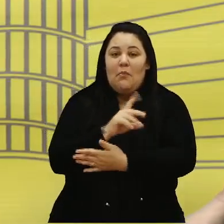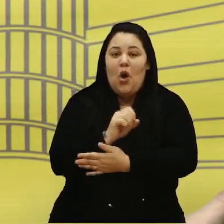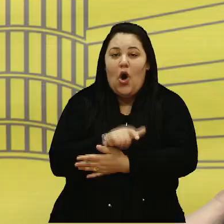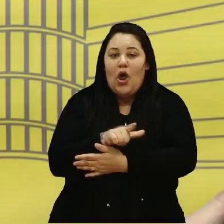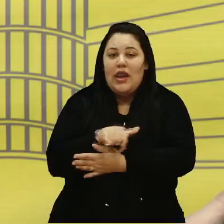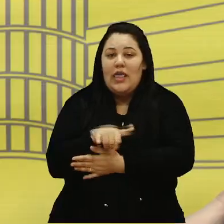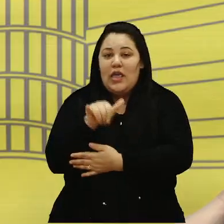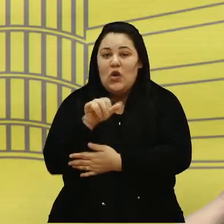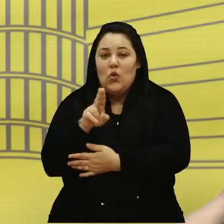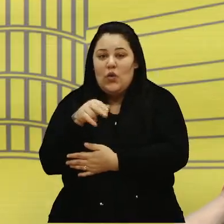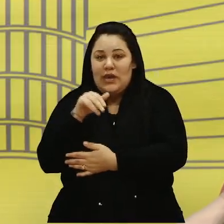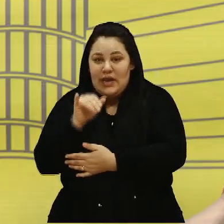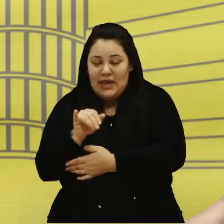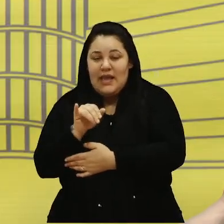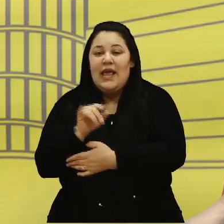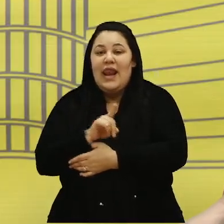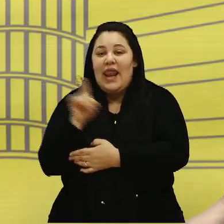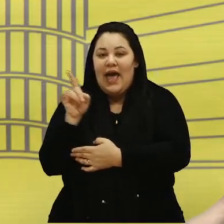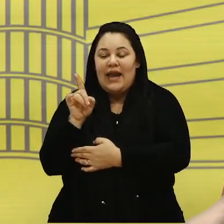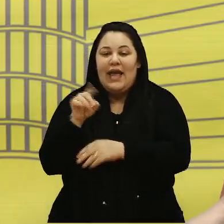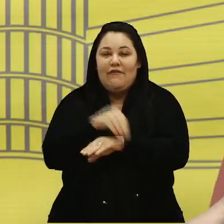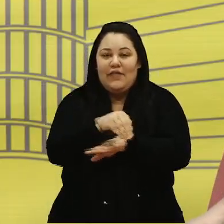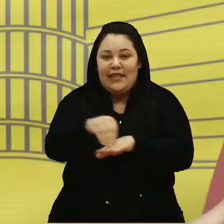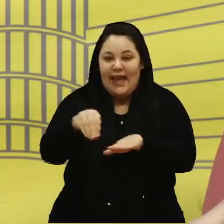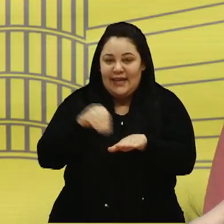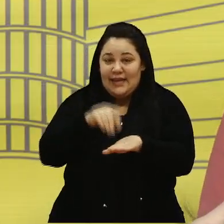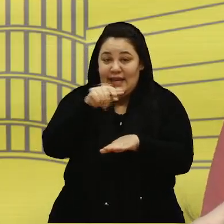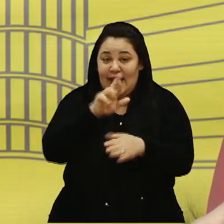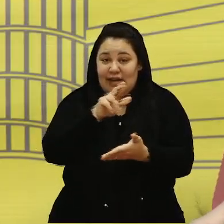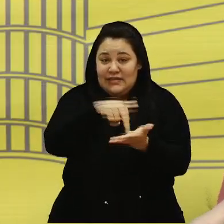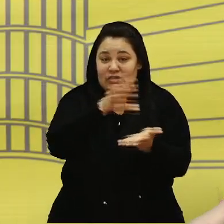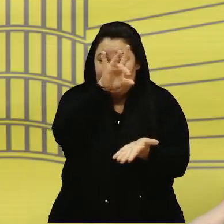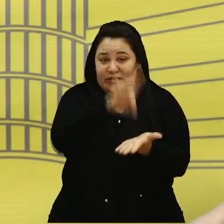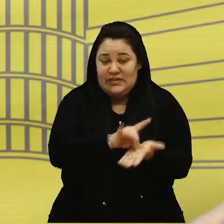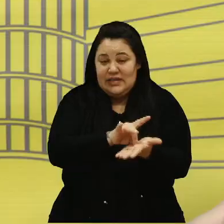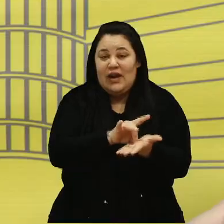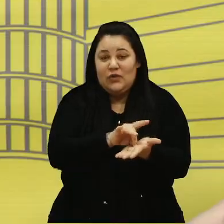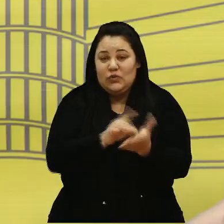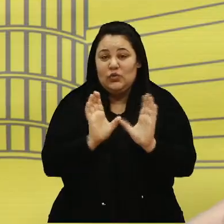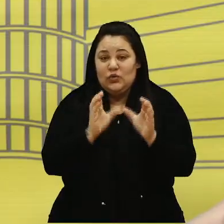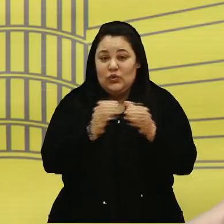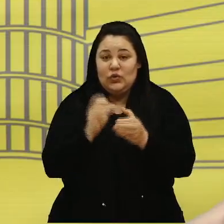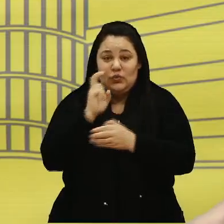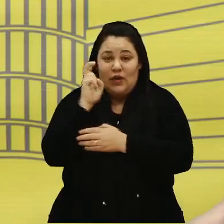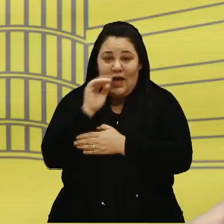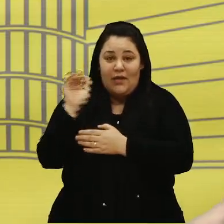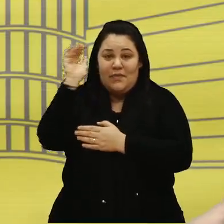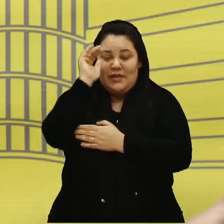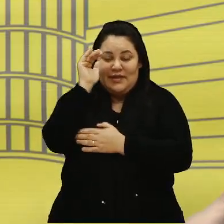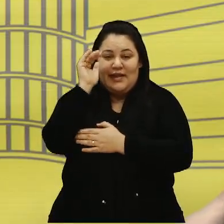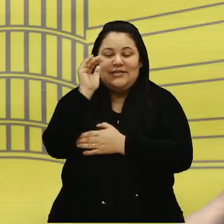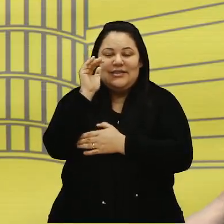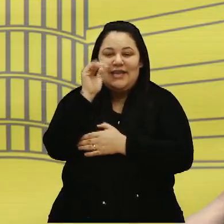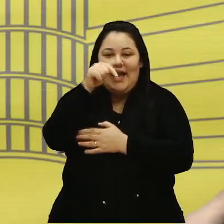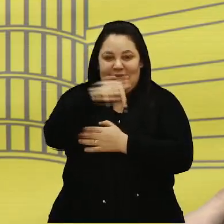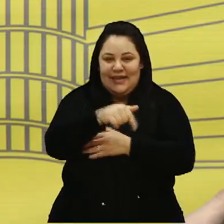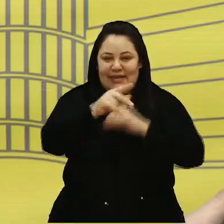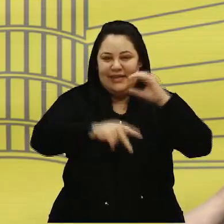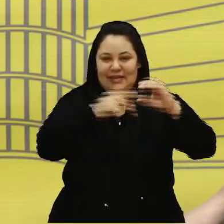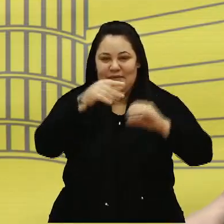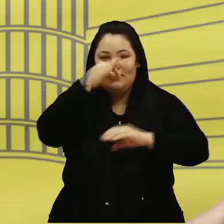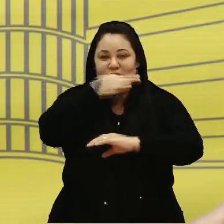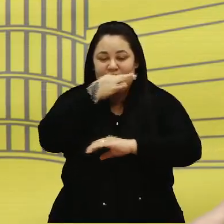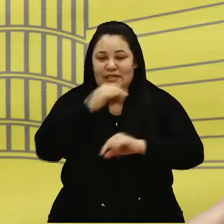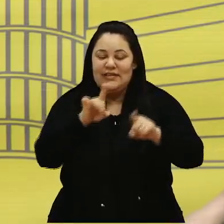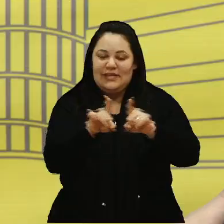Uniftec, mas que é uma realização da Frente Parlamentar das Altas Habilidades e Superdotação da Câmara de Vereadores de Caxias do